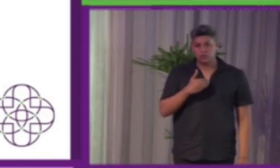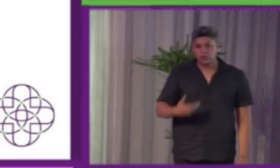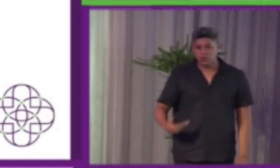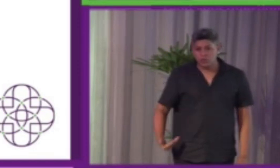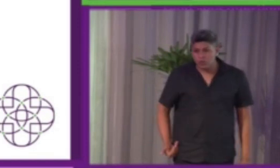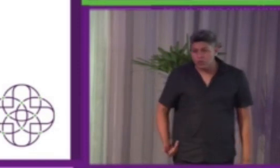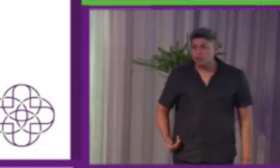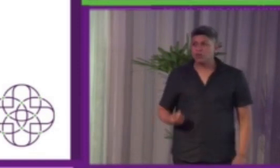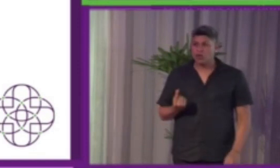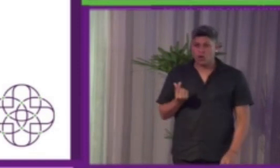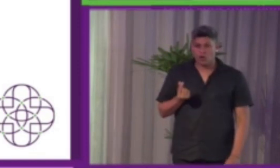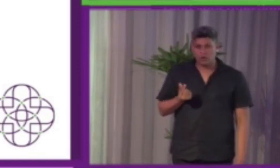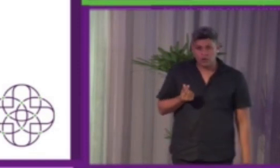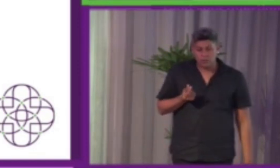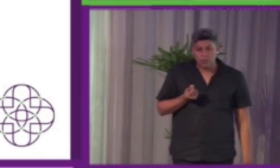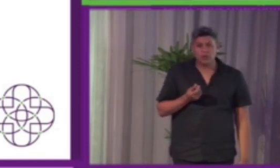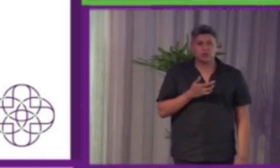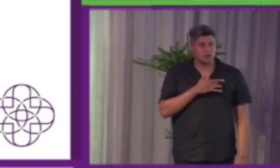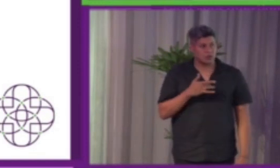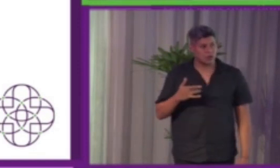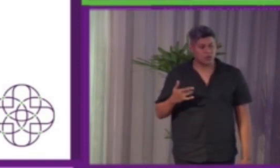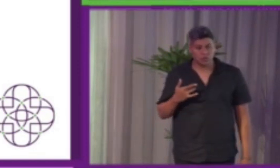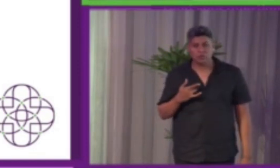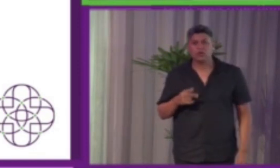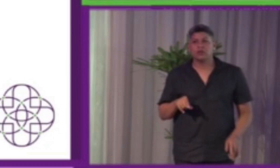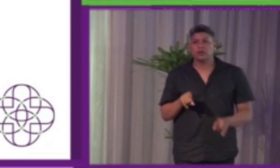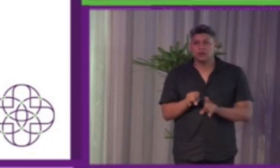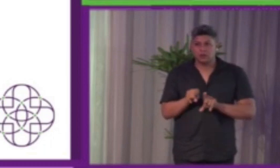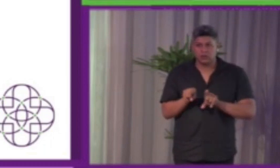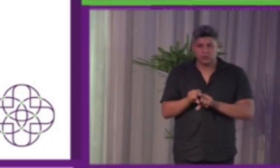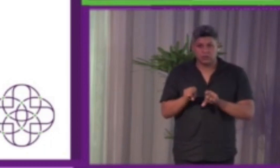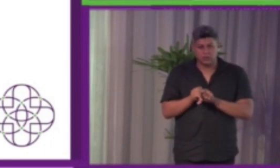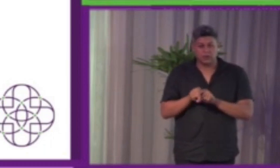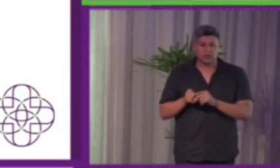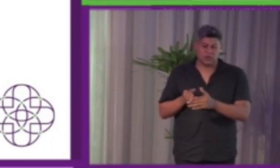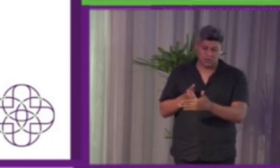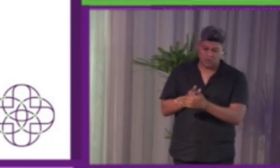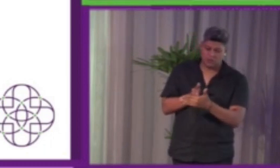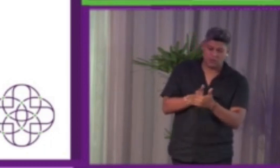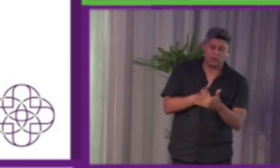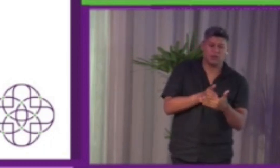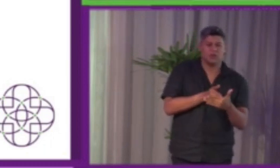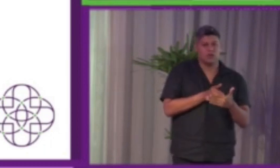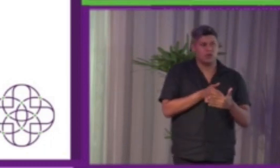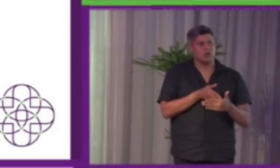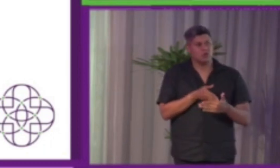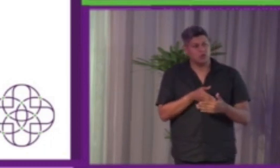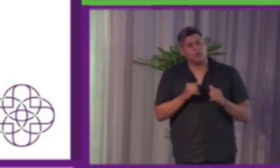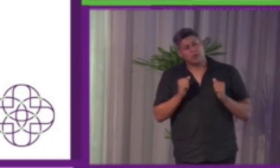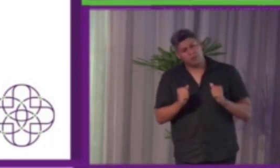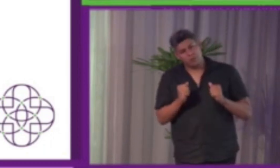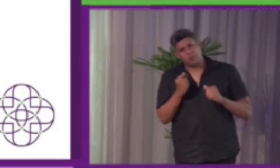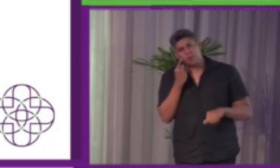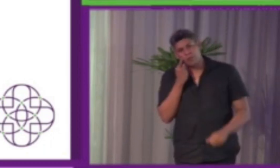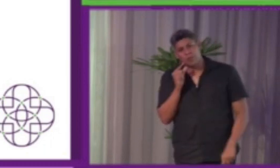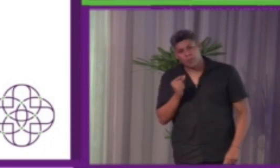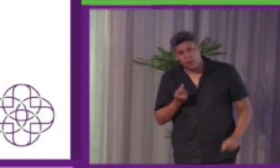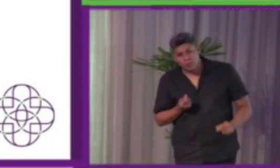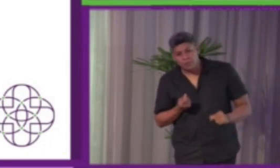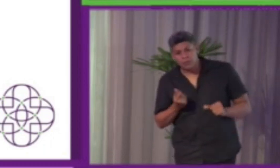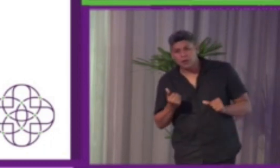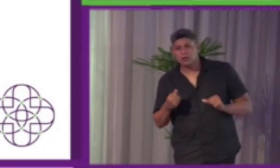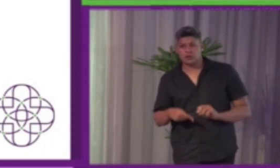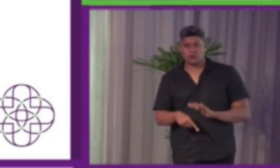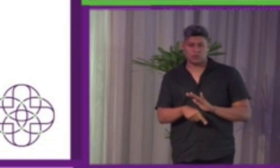de orçamento de saúde, e considerando que o orçamento de saúde é limitado, a gente pode pensar que o benefício trazido